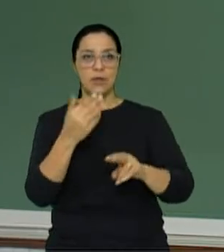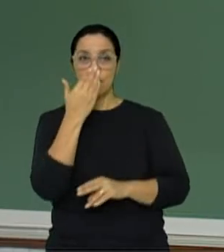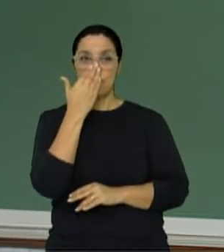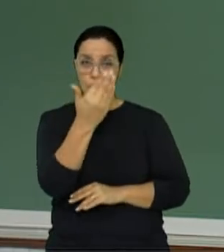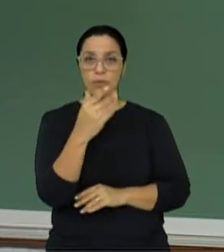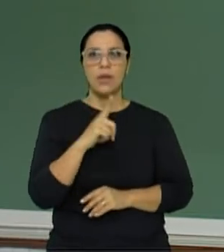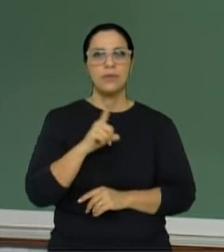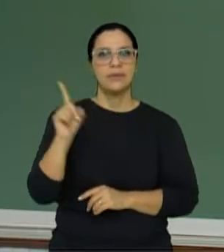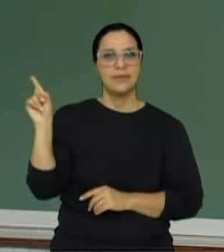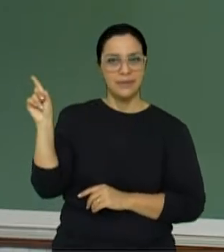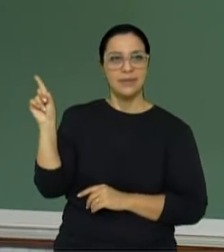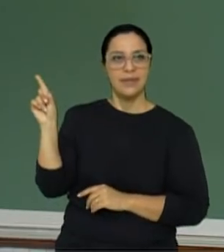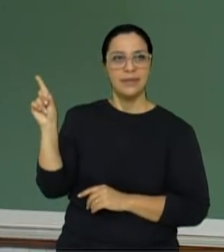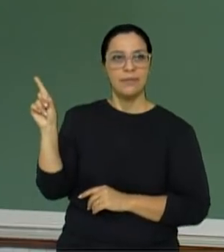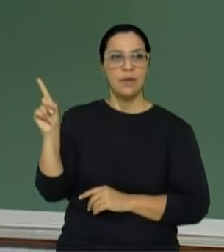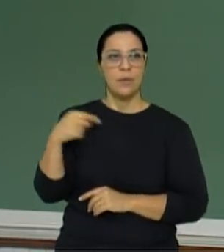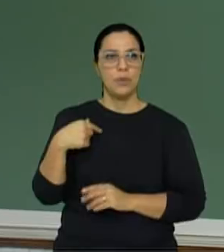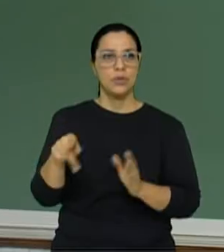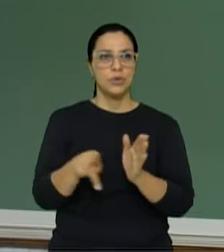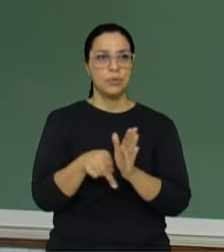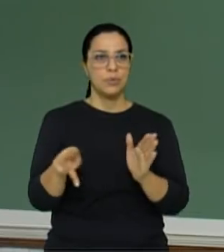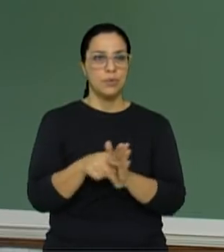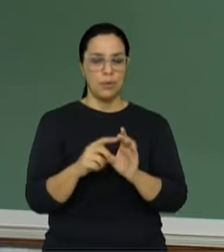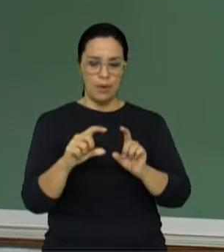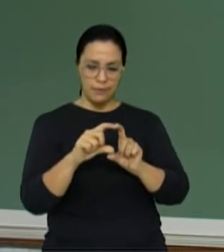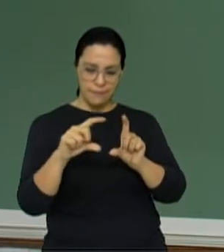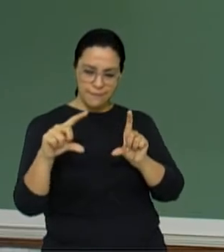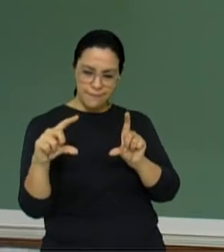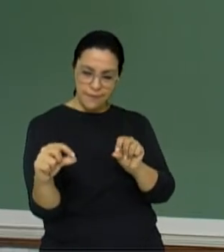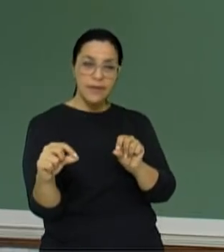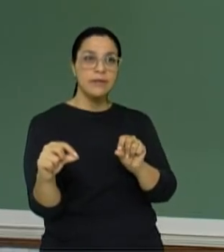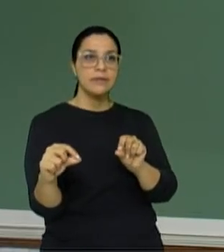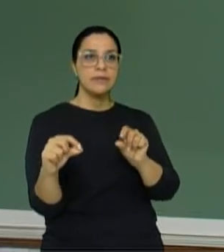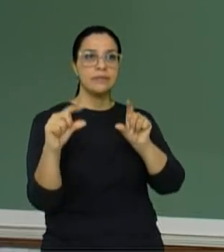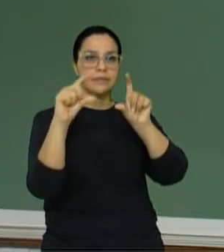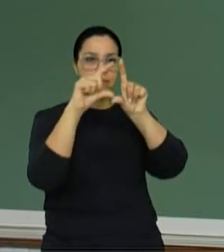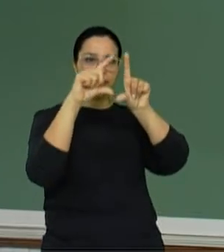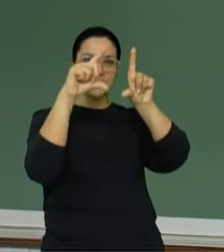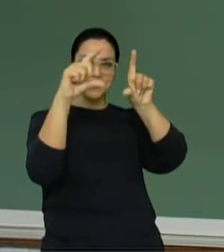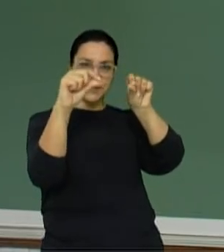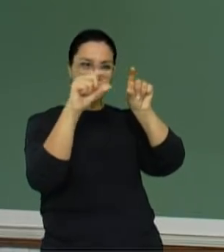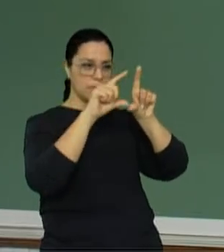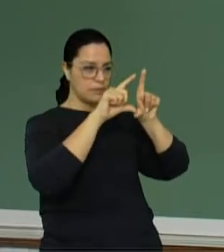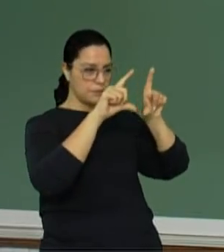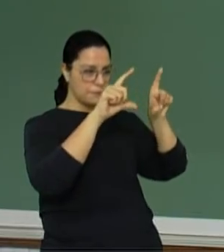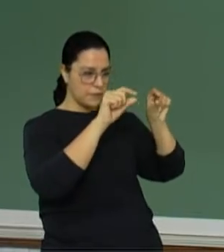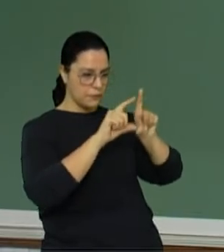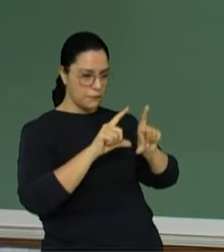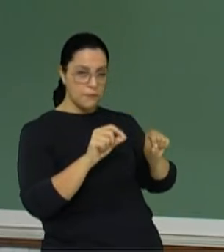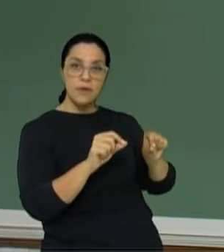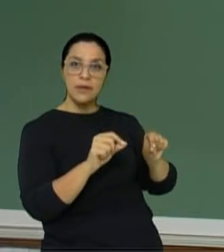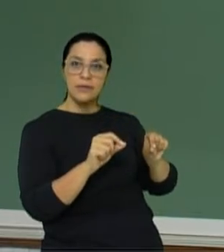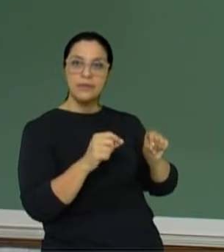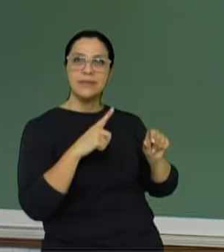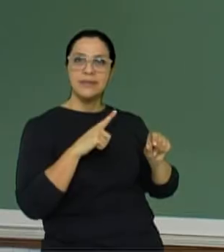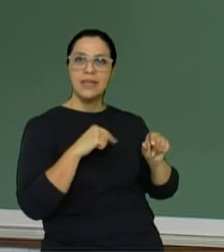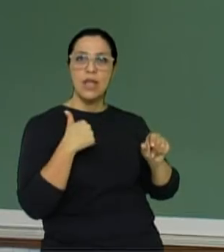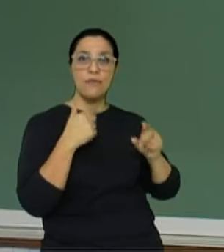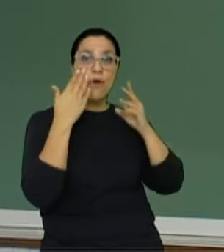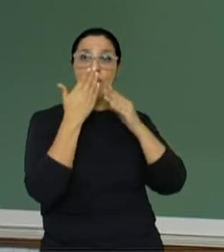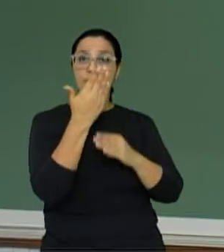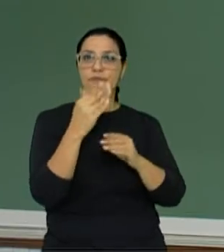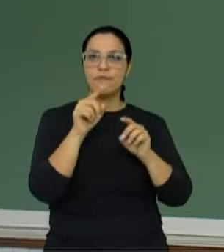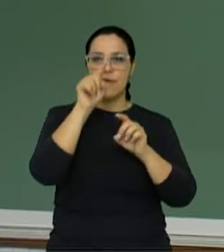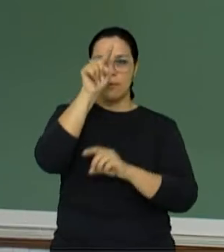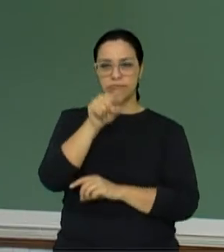frontal, aqui, esse pedacinho aqui seria essa parte aqui, esse aqui em cima seria essa parte lá mais profunda, esse de